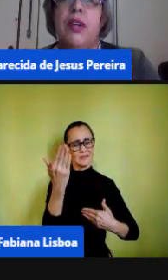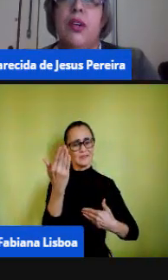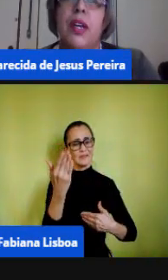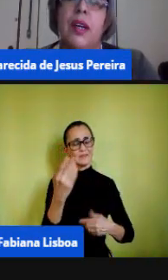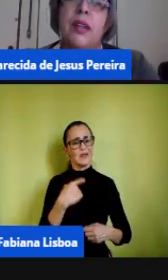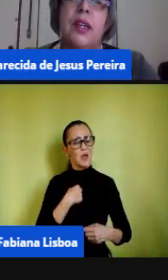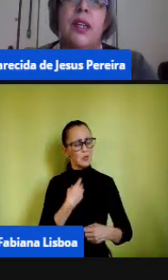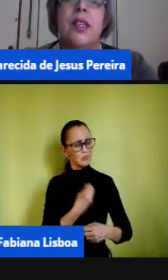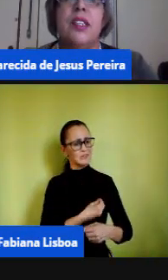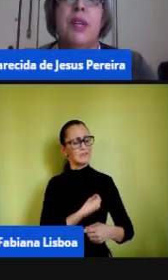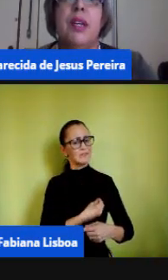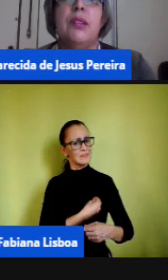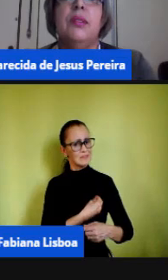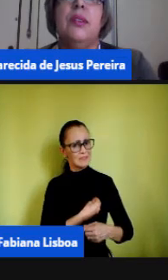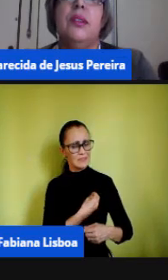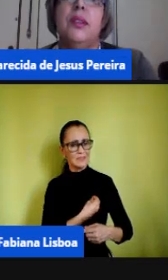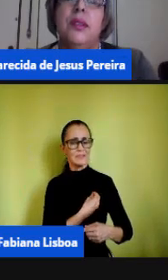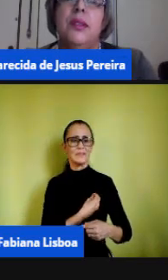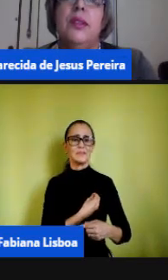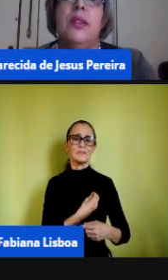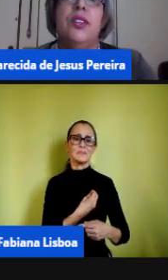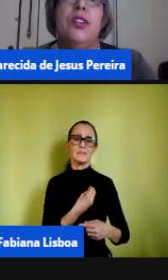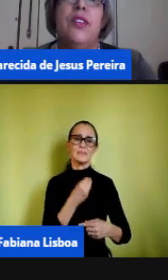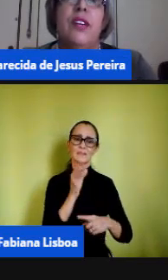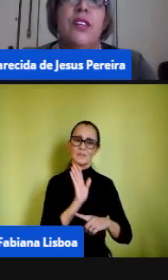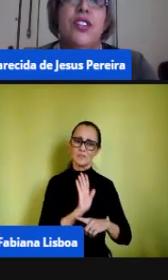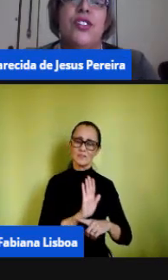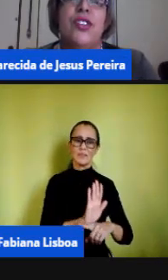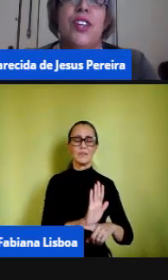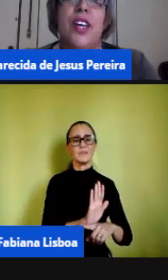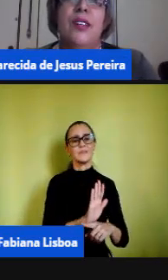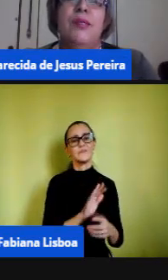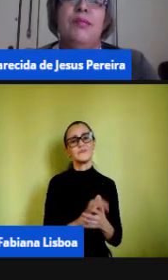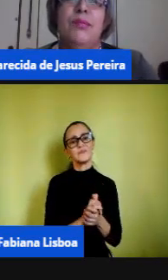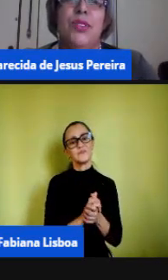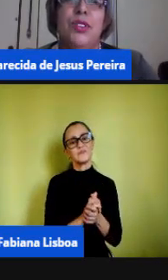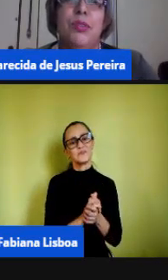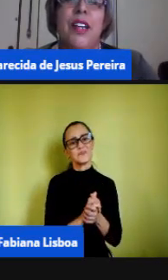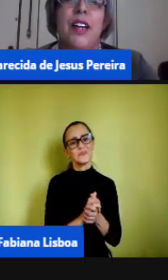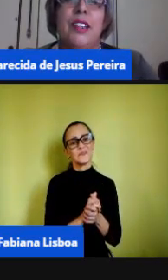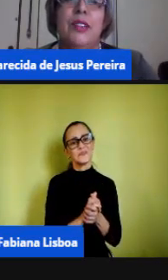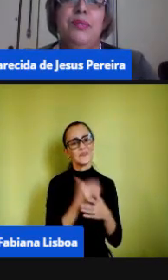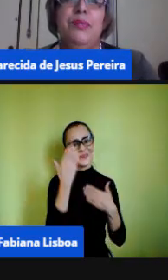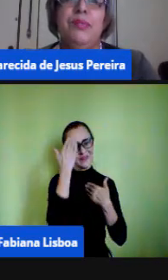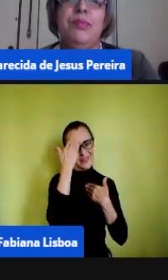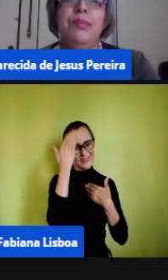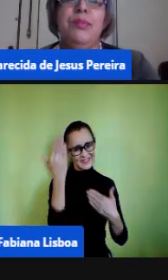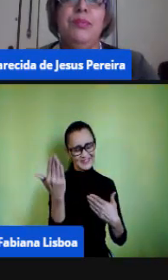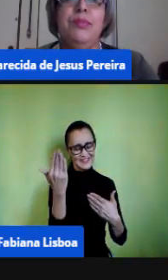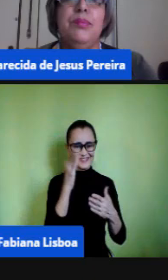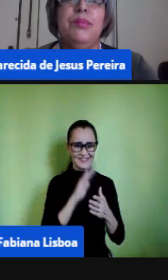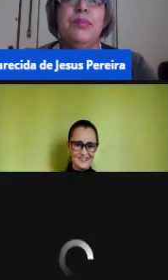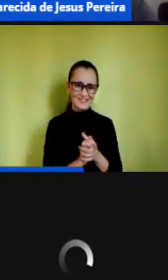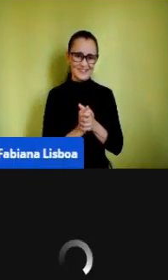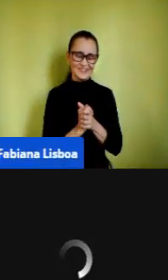Para qualquer esclarecimento, só falar com a gente, ok? Muito obrigada.